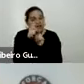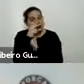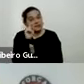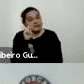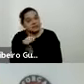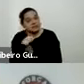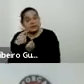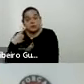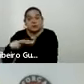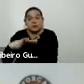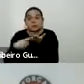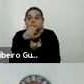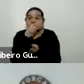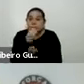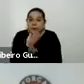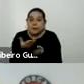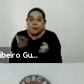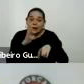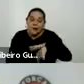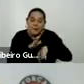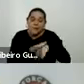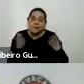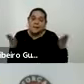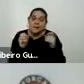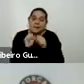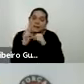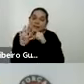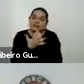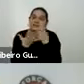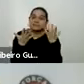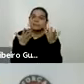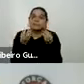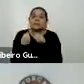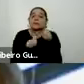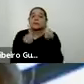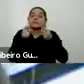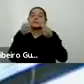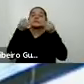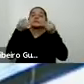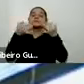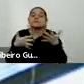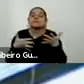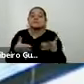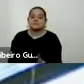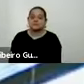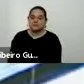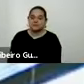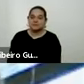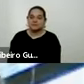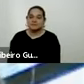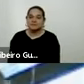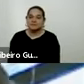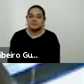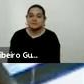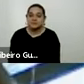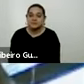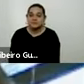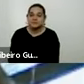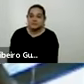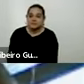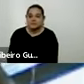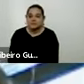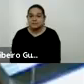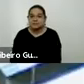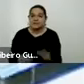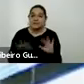em plena pandemia? É com você, Oswaldo. Então, Gilce, a gente